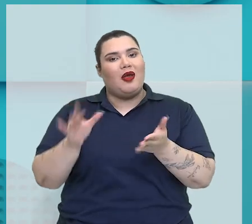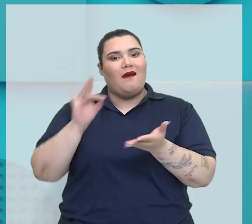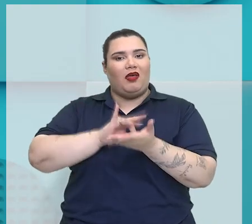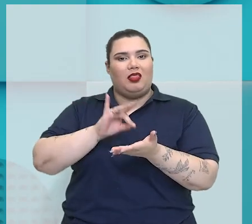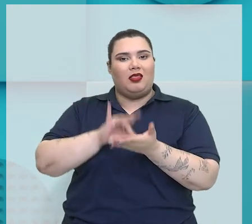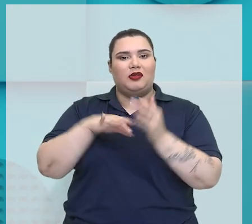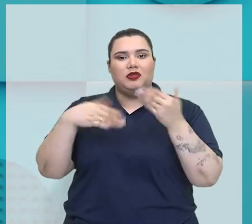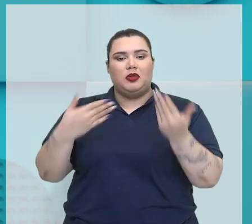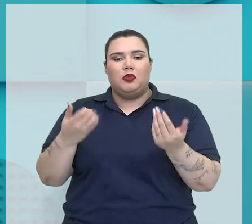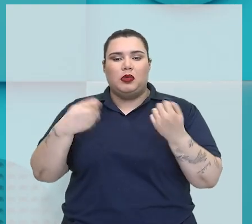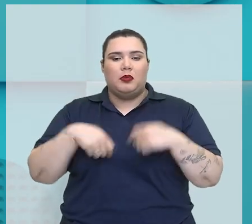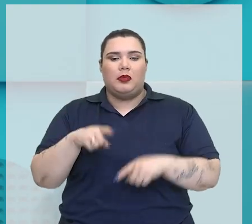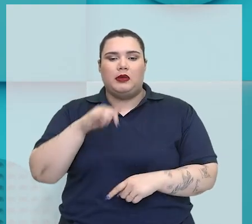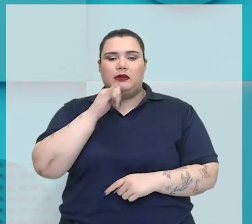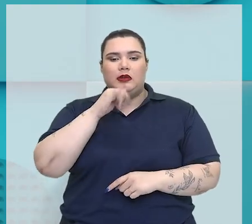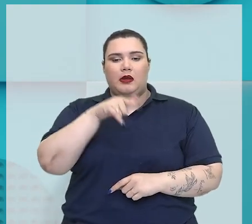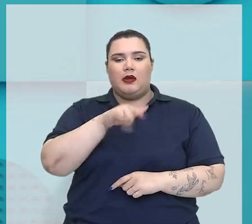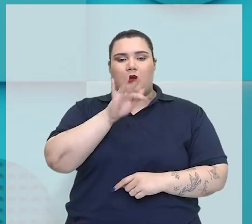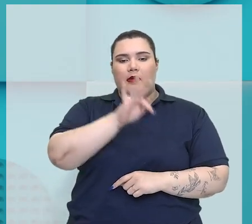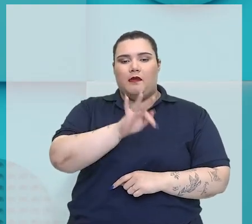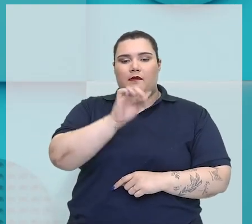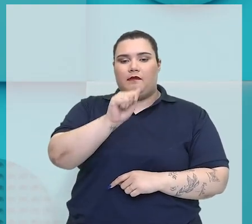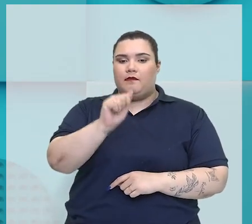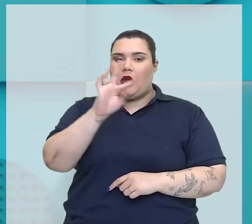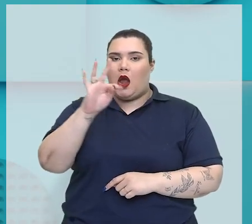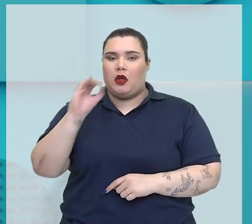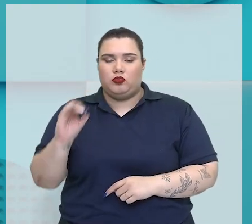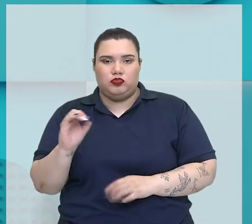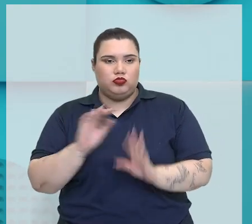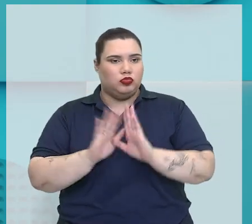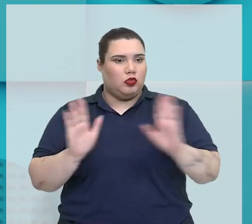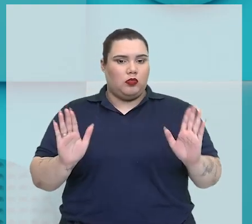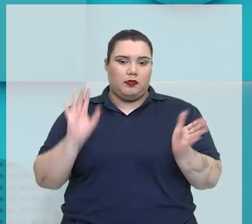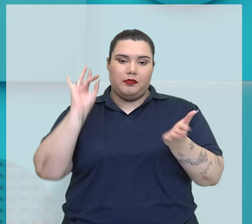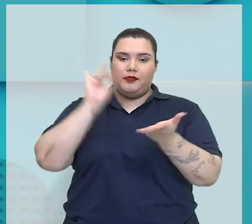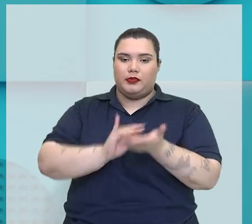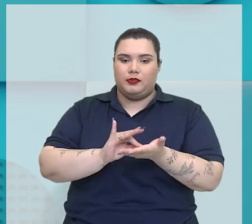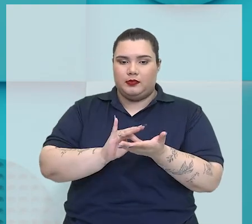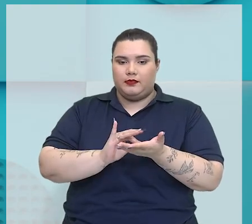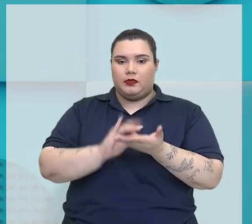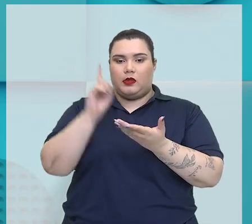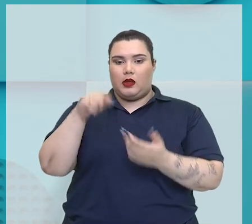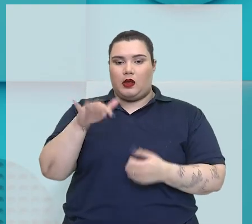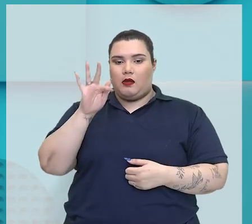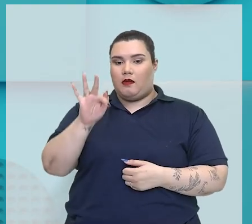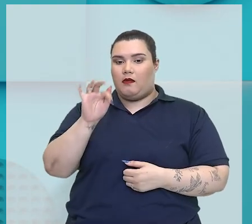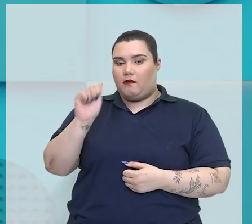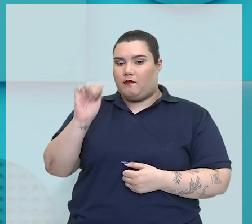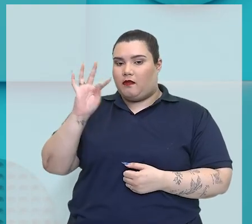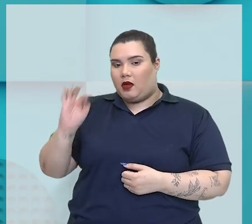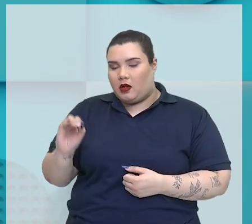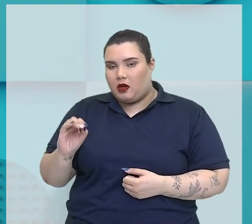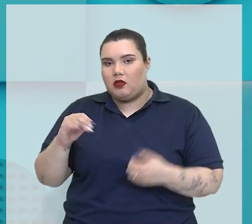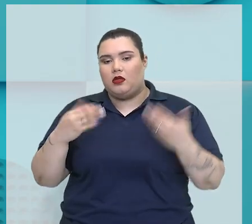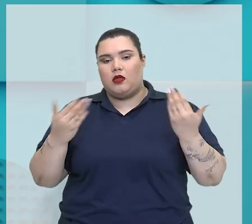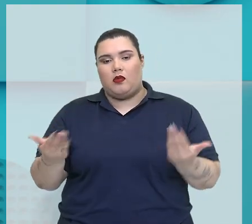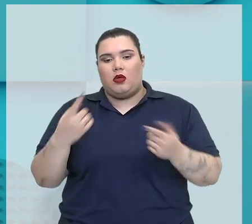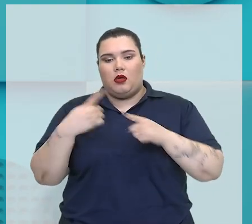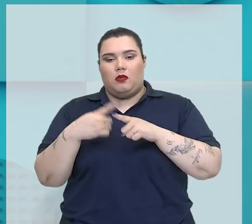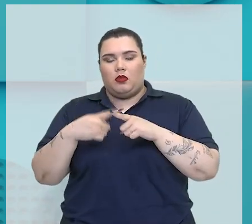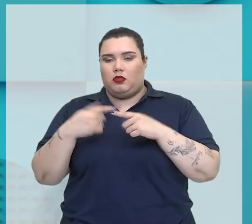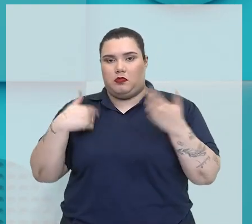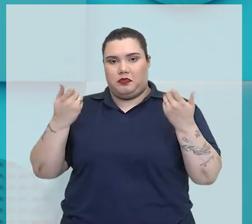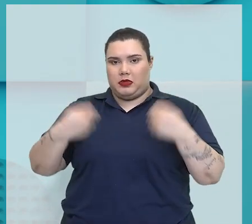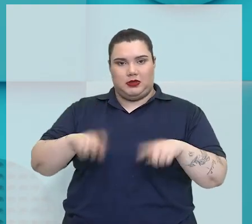verdade. Então, eu digo, olha, isso é fato. Porque quando eu digo isso é fato, é porque eu não quero